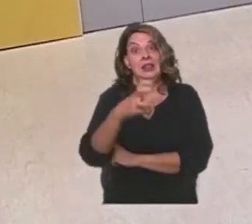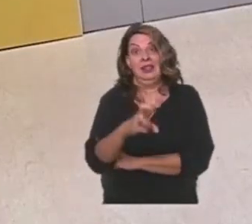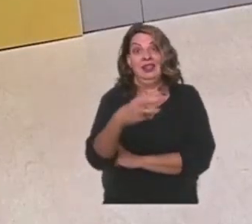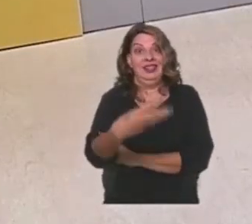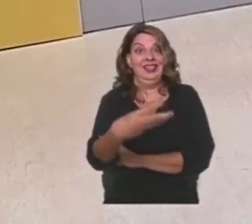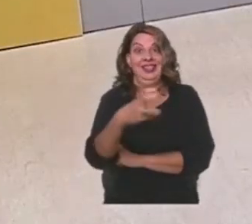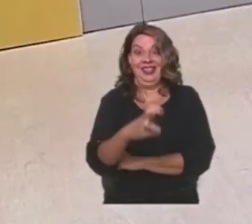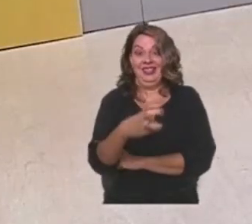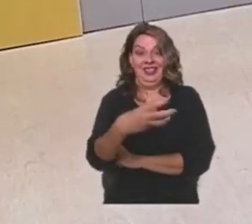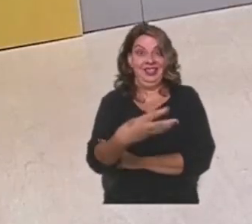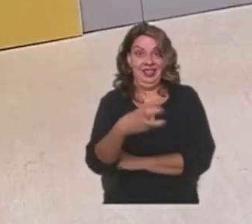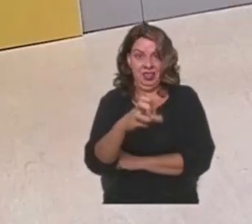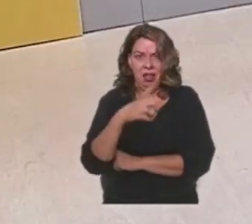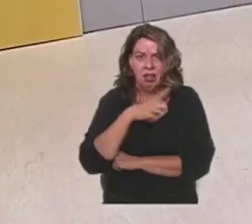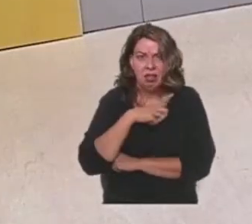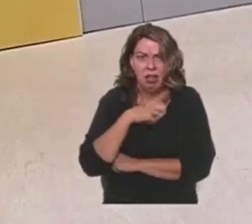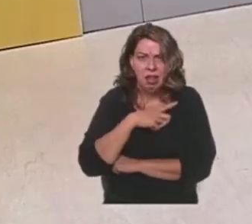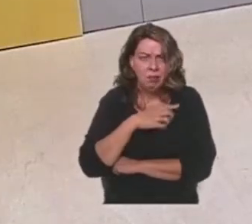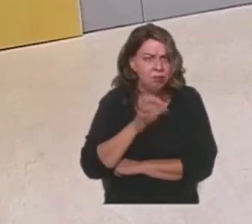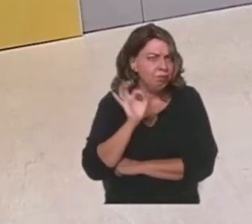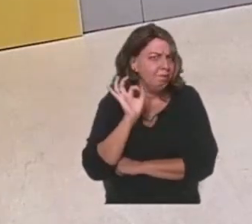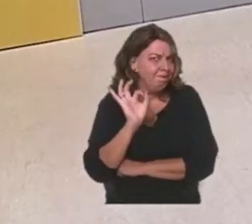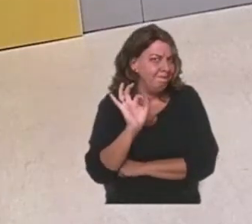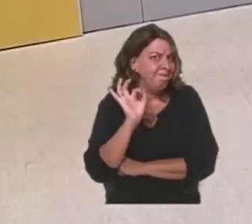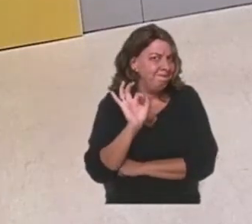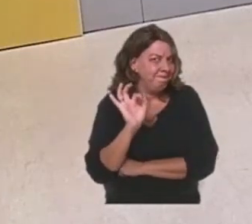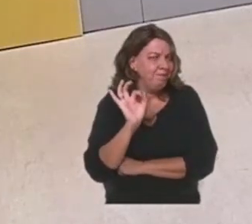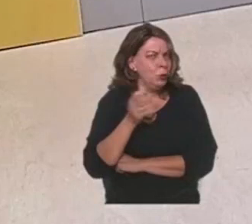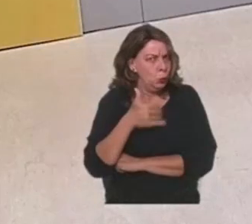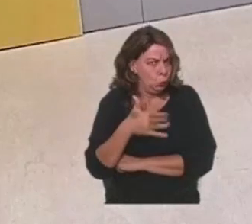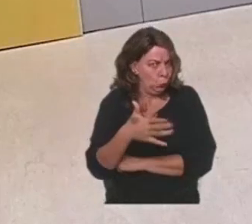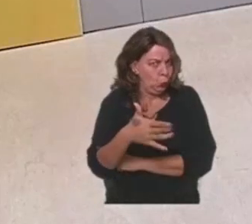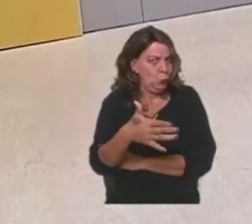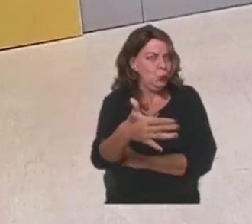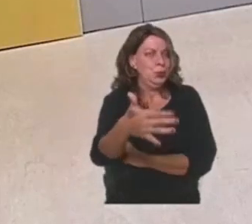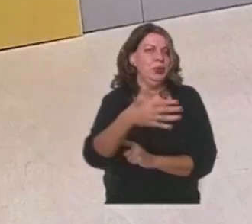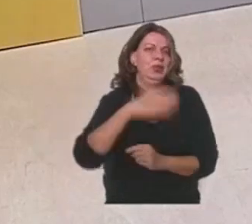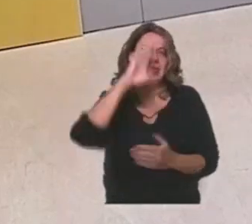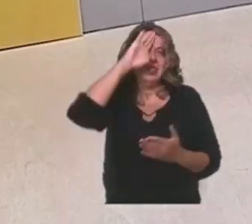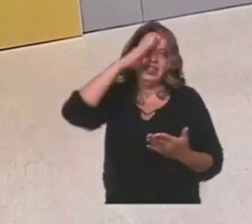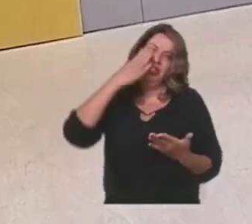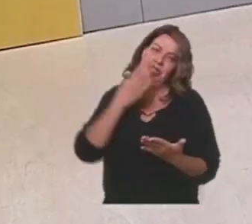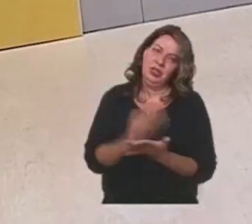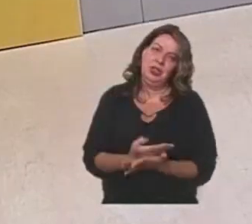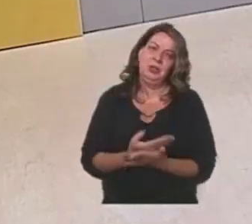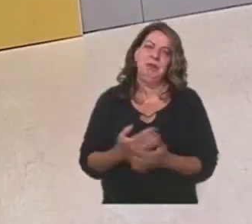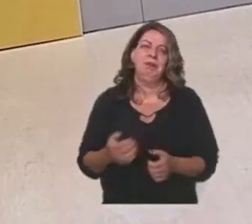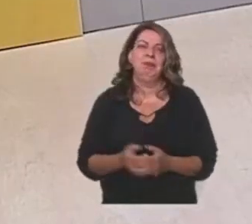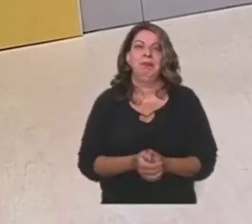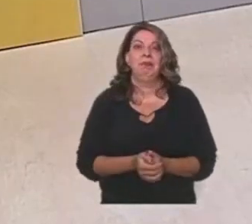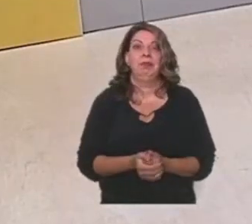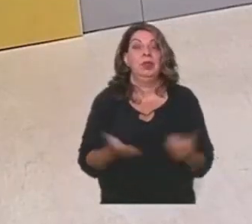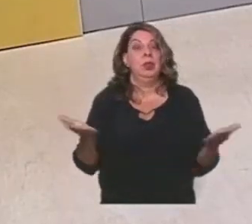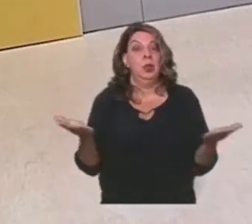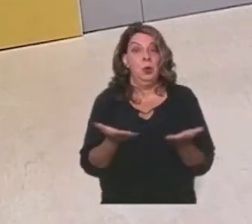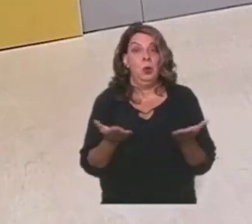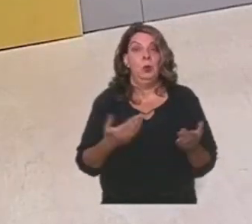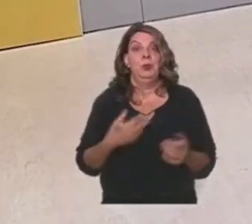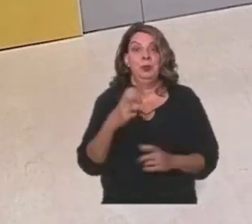35, 35. Tem aí? Joia. Vamos seguir marcando, acredita. Já marcou aí o 35.